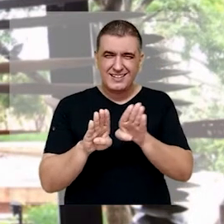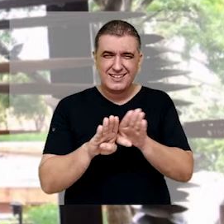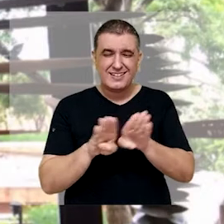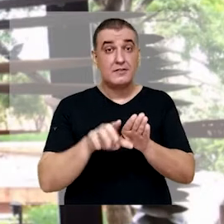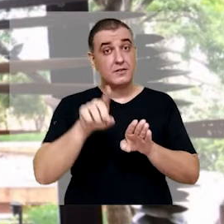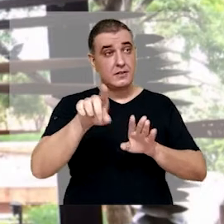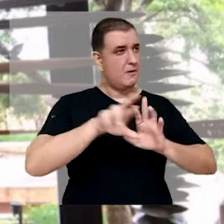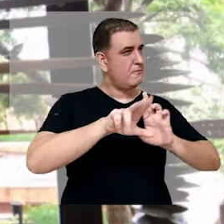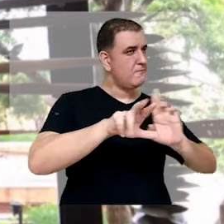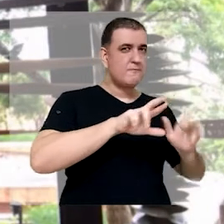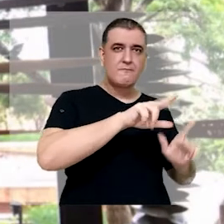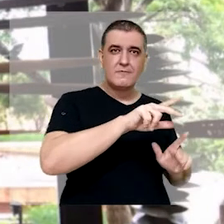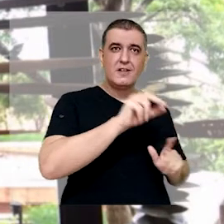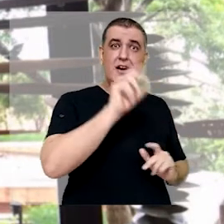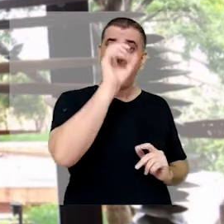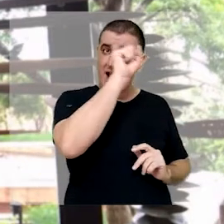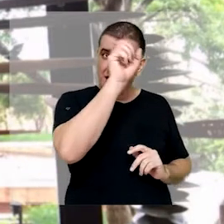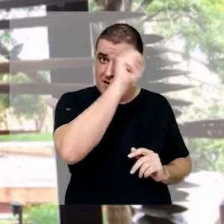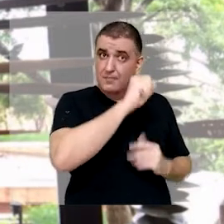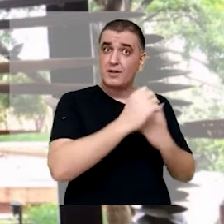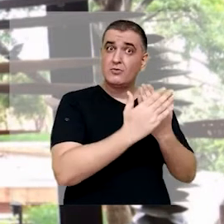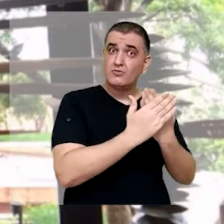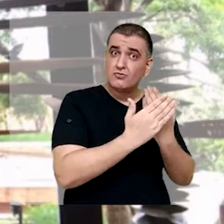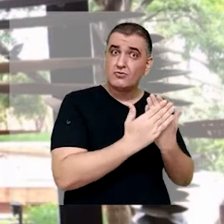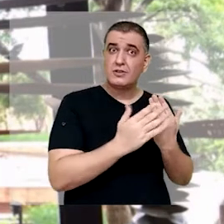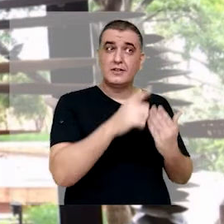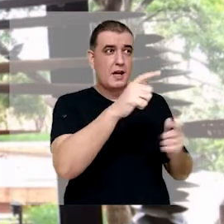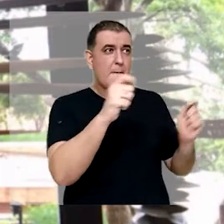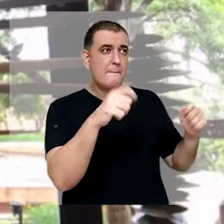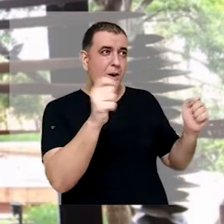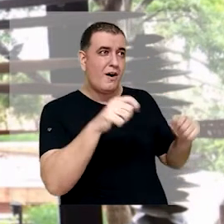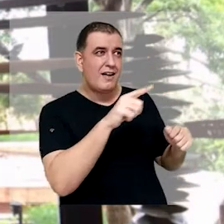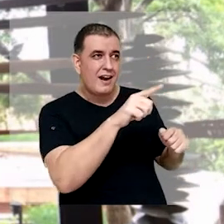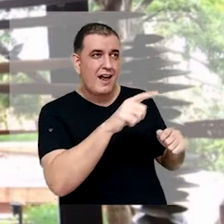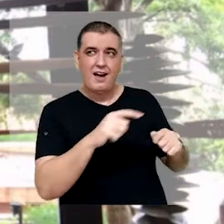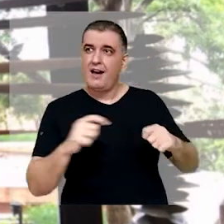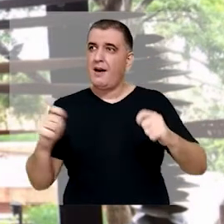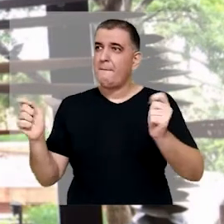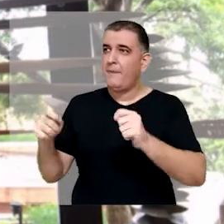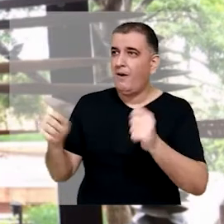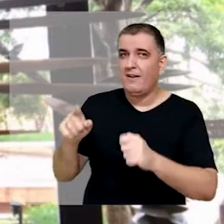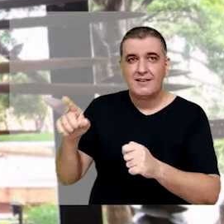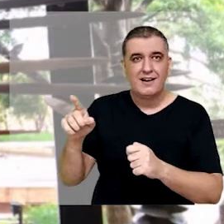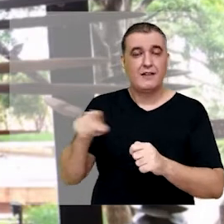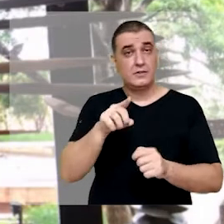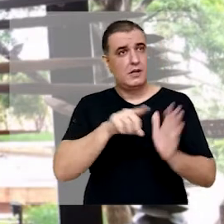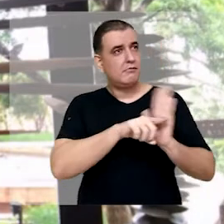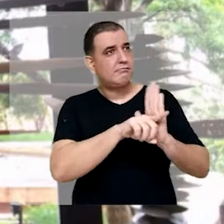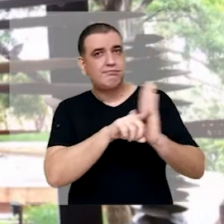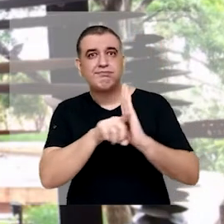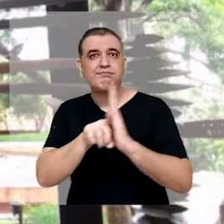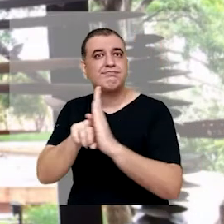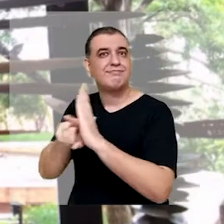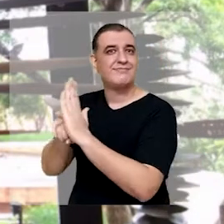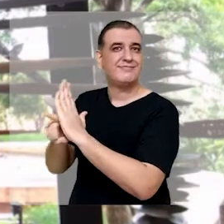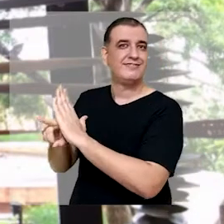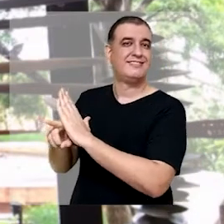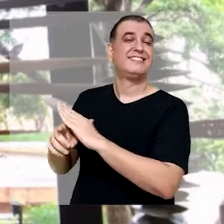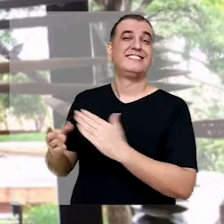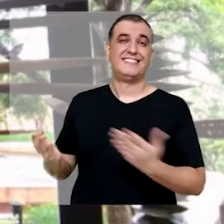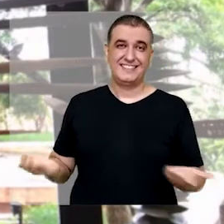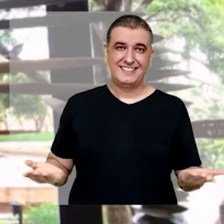também, não é? Porque é uma diversidade tão grande de possibilidades em todas as áreas, eu sou muito curiosa,